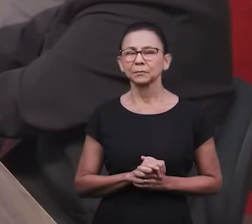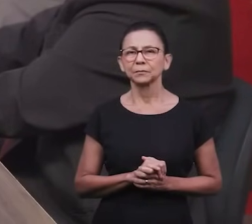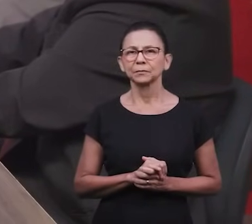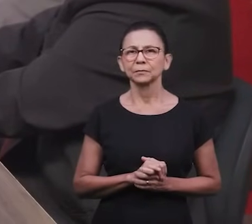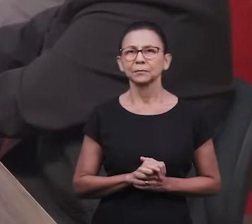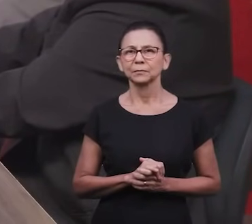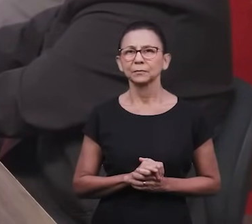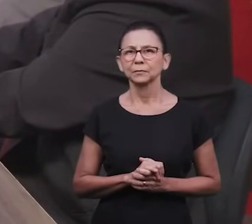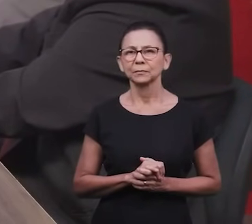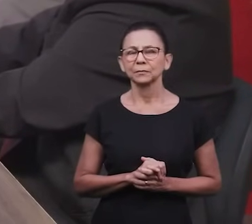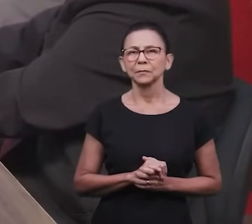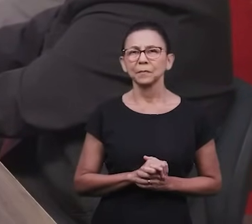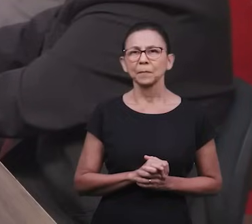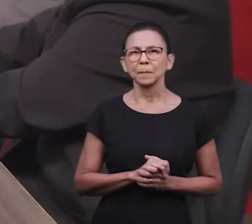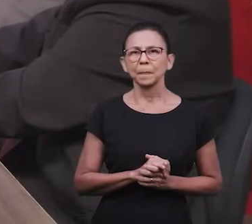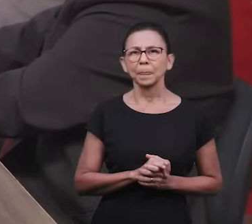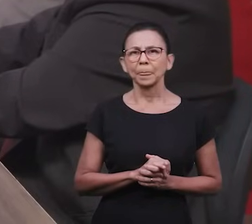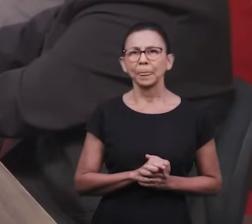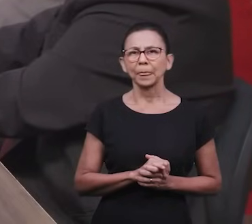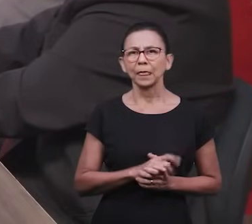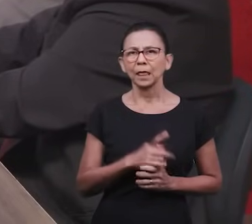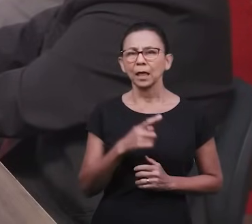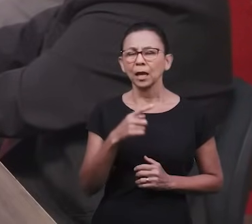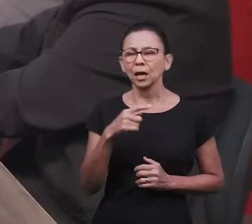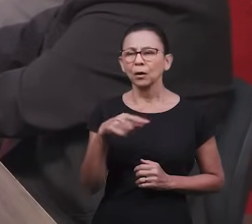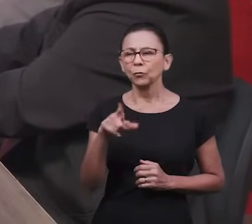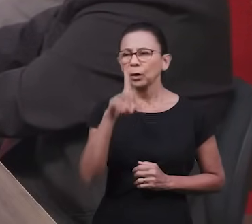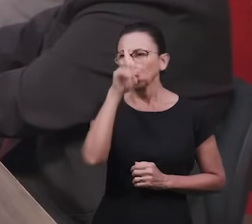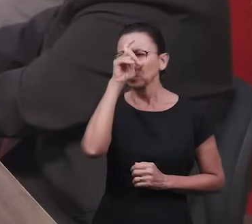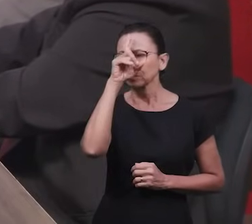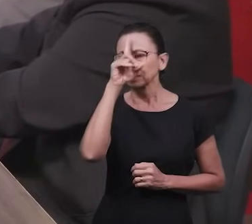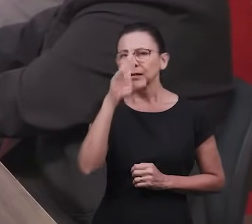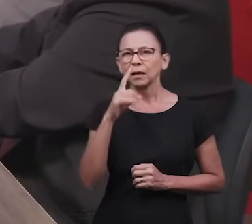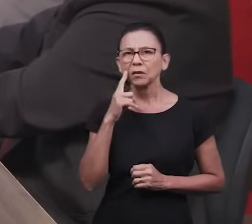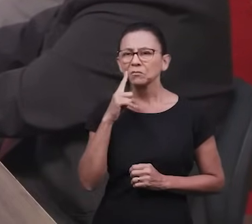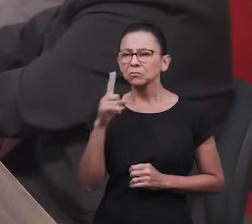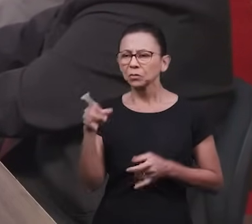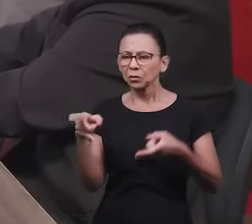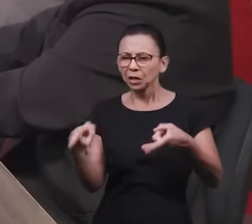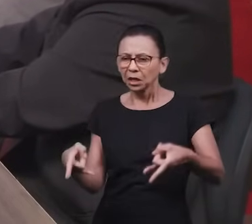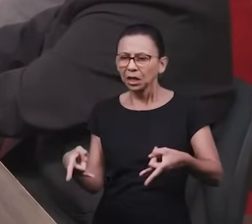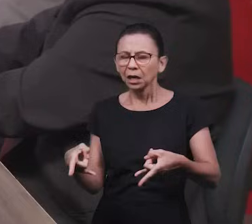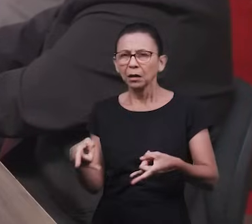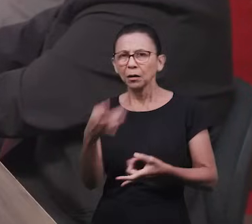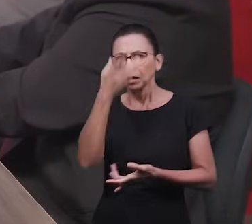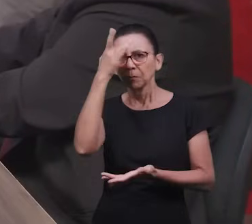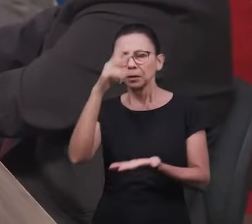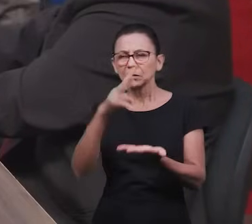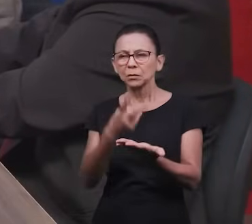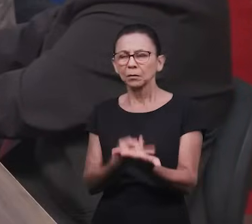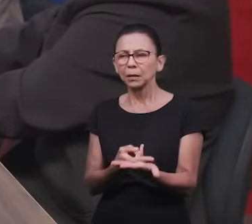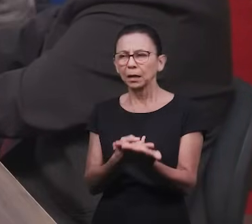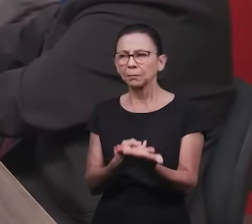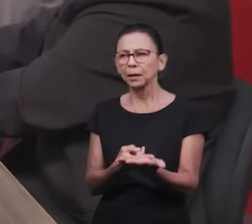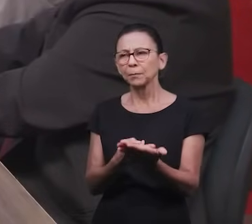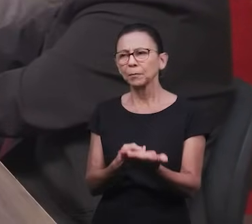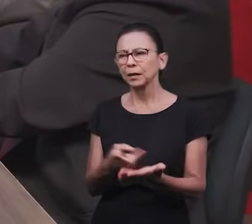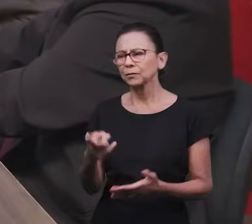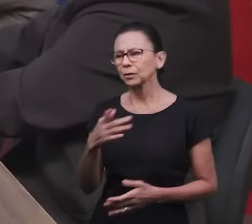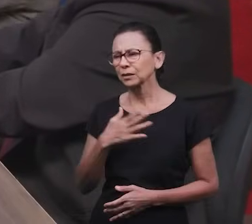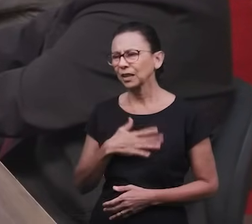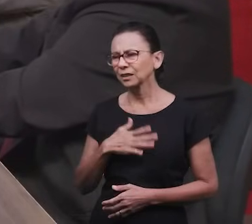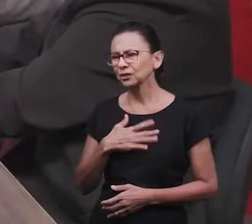uma pessoa lá toda... Estava lá na cama, lá amarrada, né? Aquela situação que não... Todo enfaixado. Ele